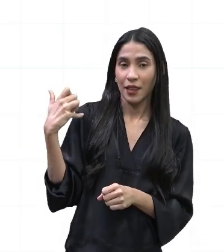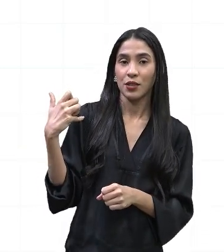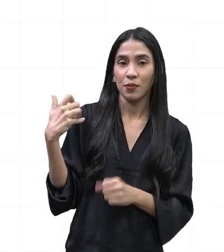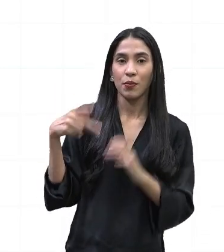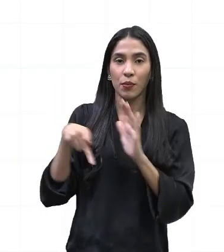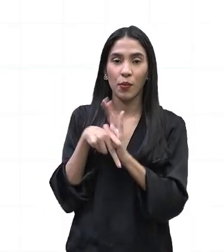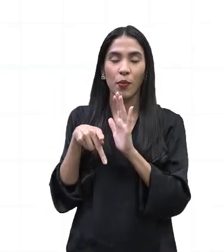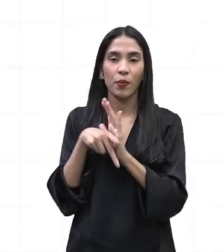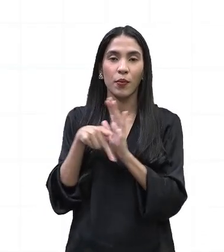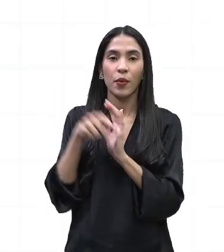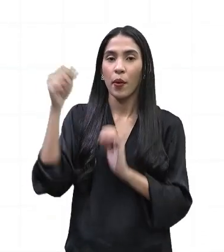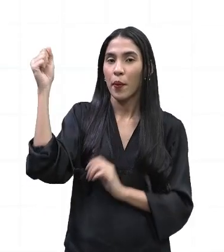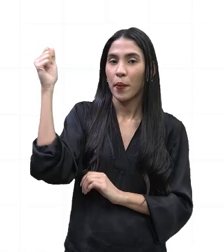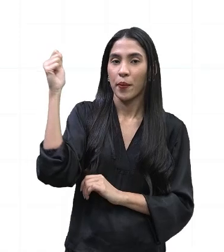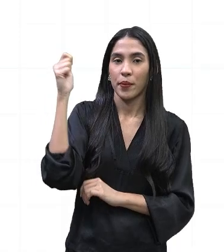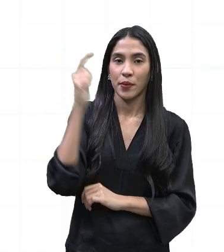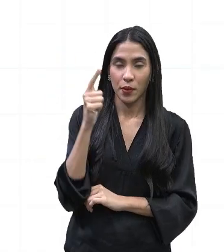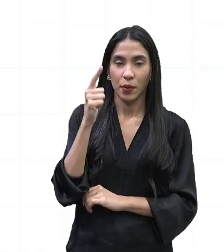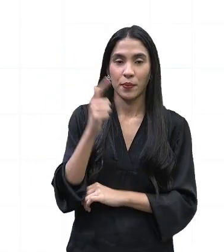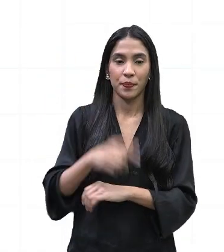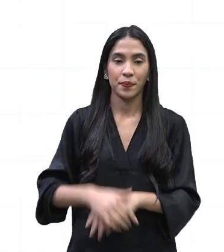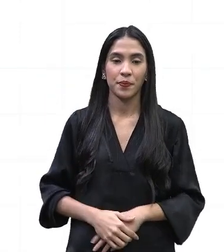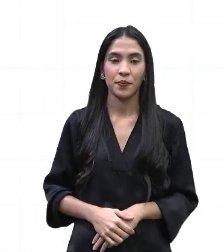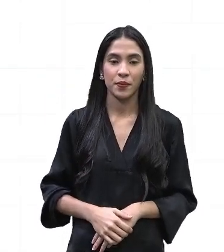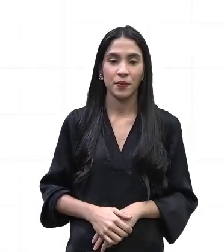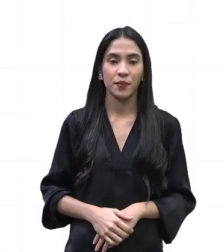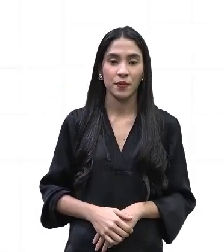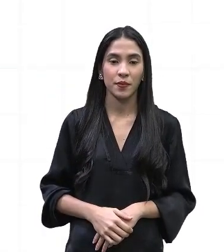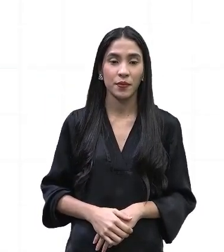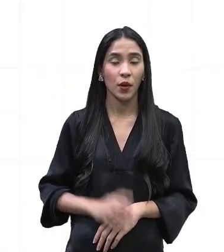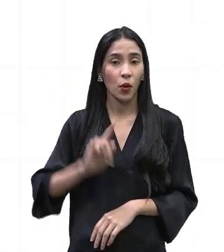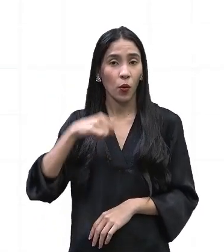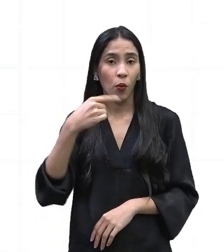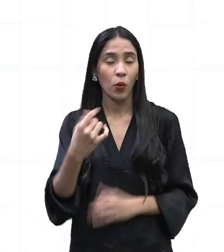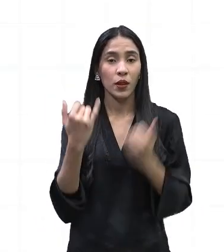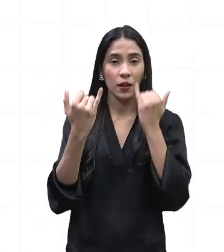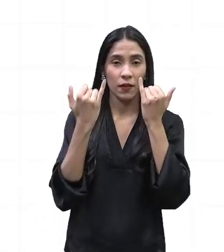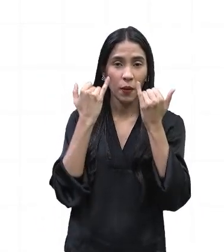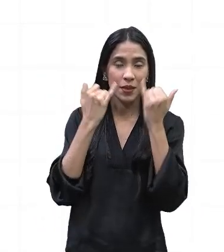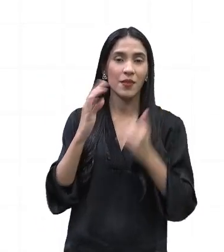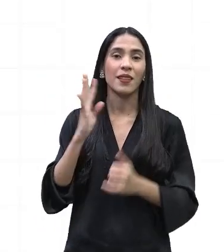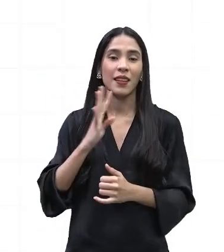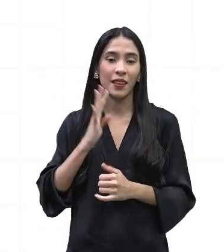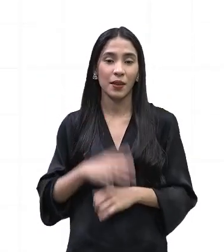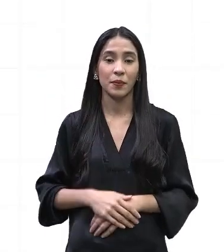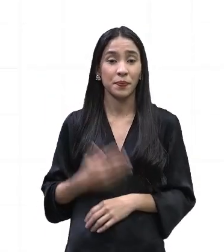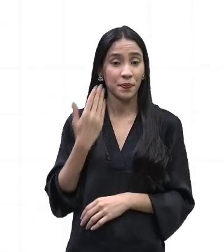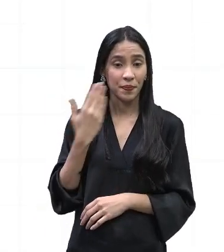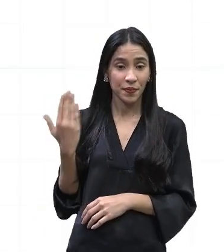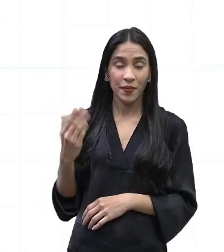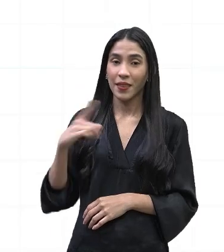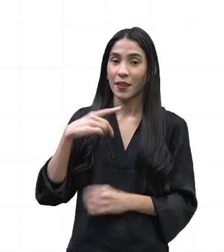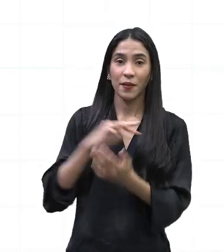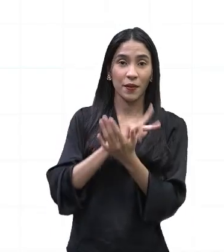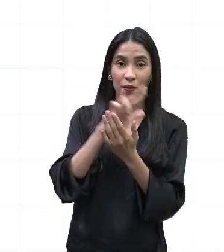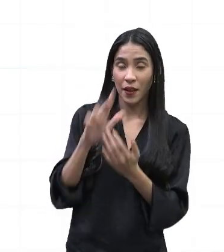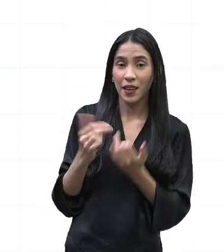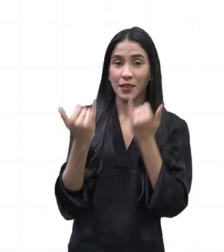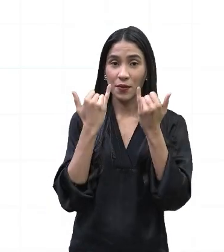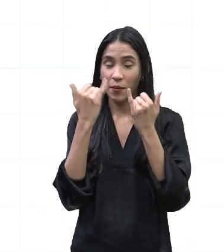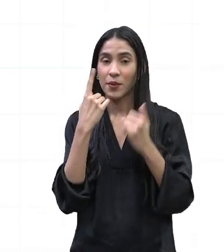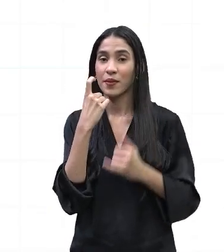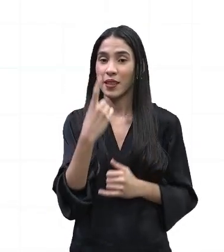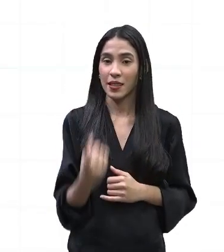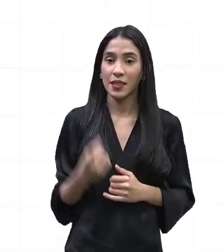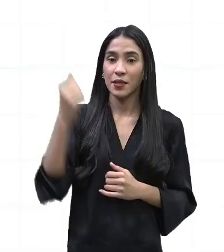da idade que o Sol tem, tá? Outro dado legal, aqui a gente tem várias informações